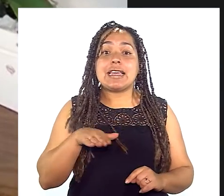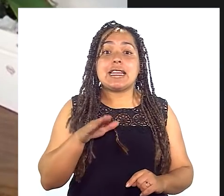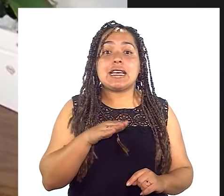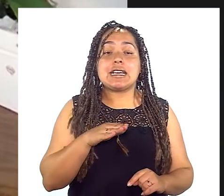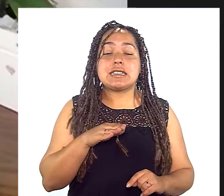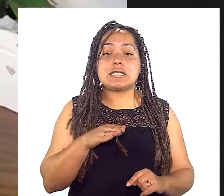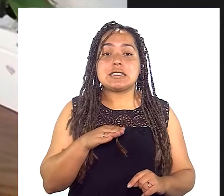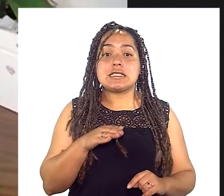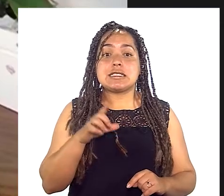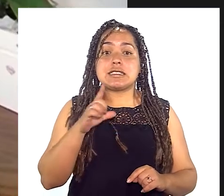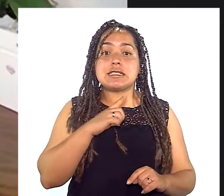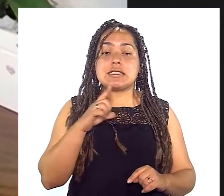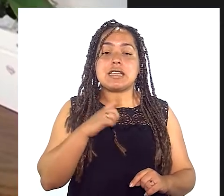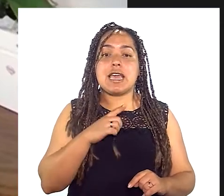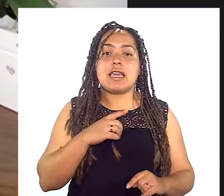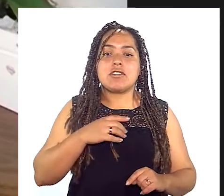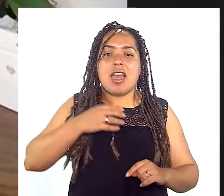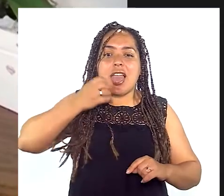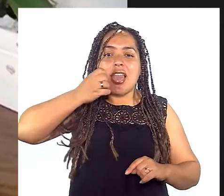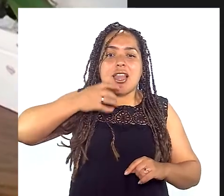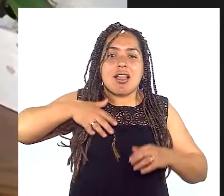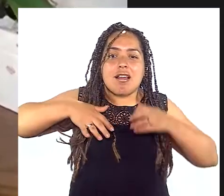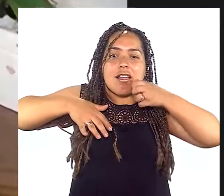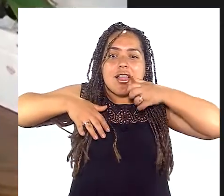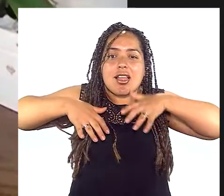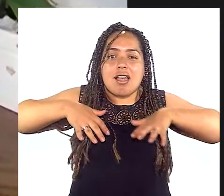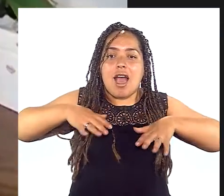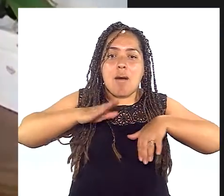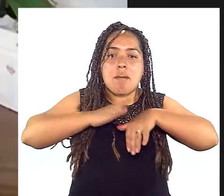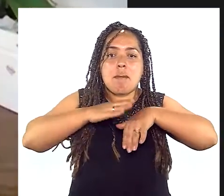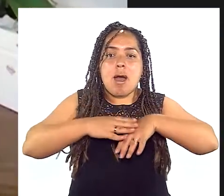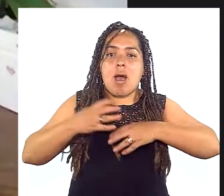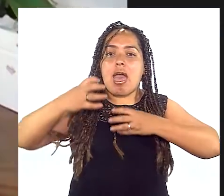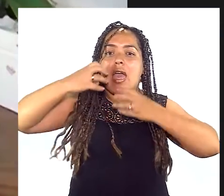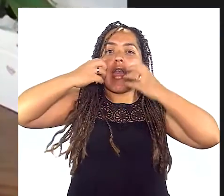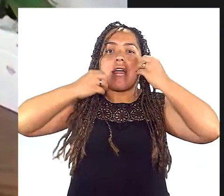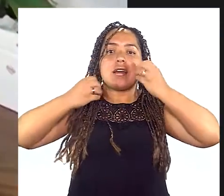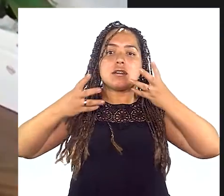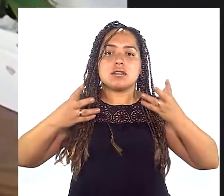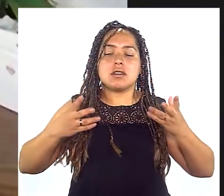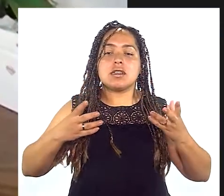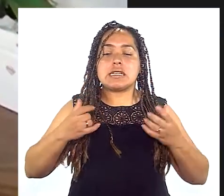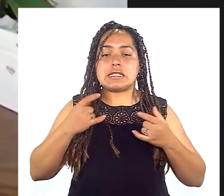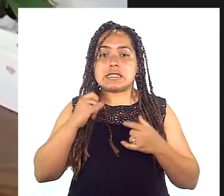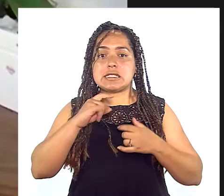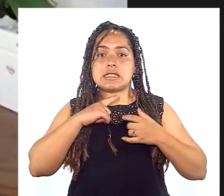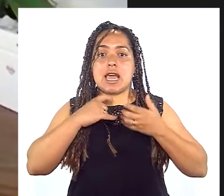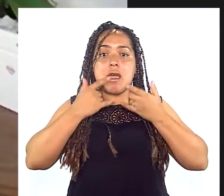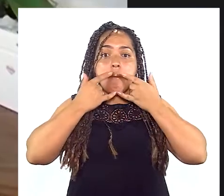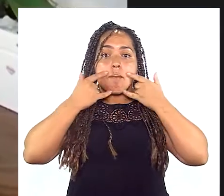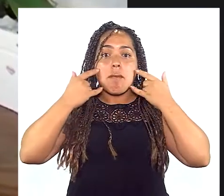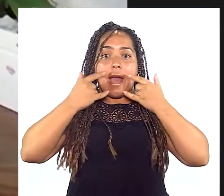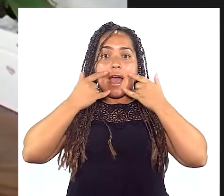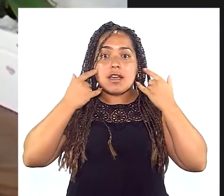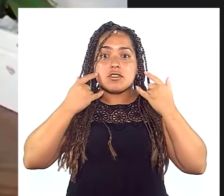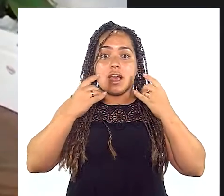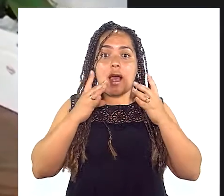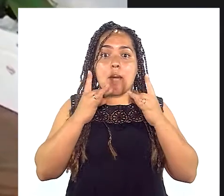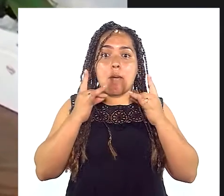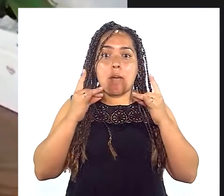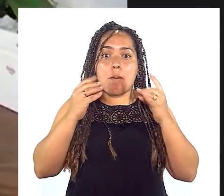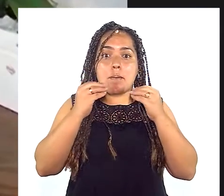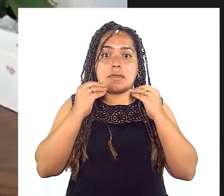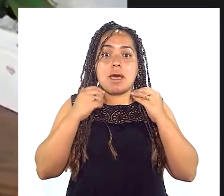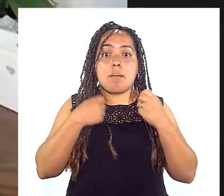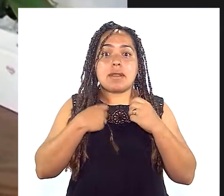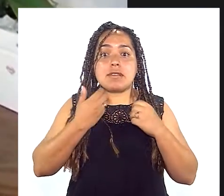por conta, primeiro, que a criança ela tem muito aquela coisa de salivação intensa, de colocar tudo a mão na boca, e a máscara, se ela tem